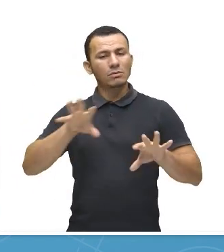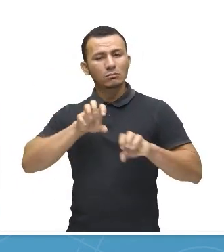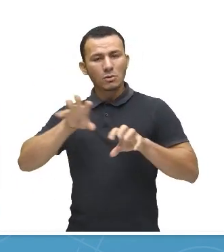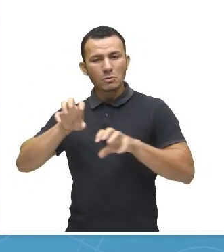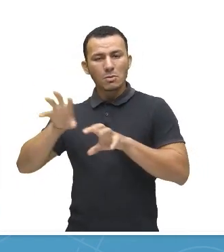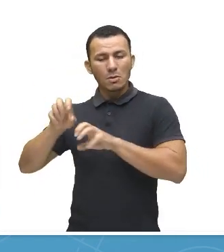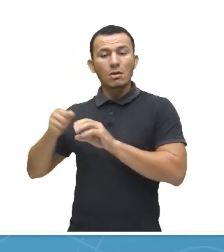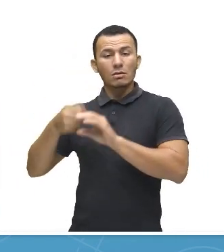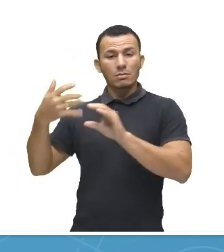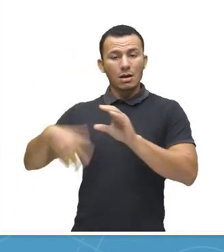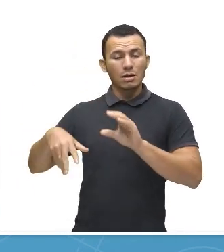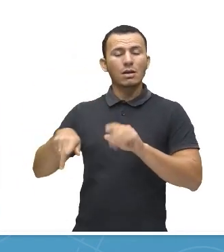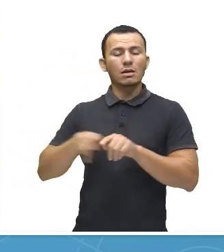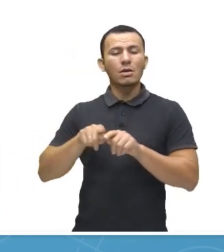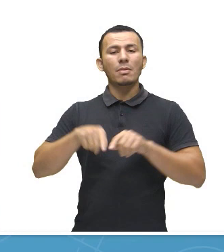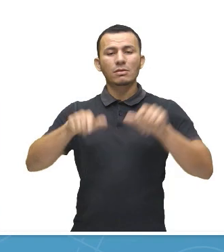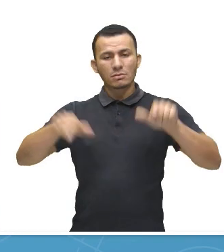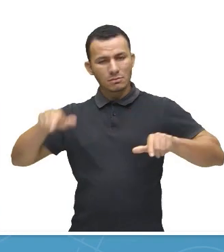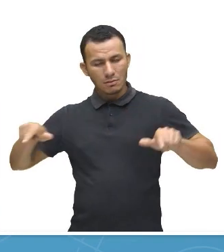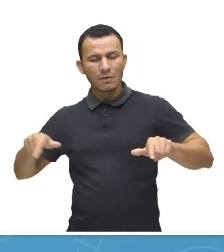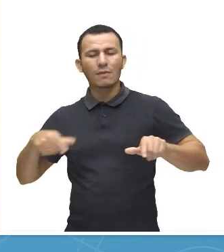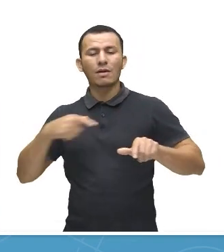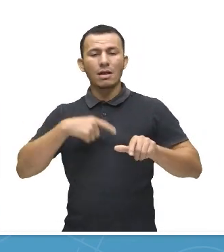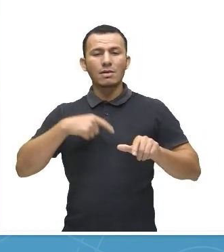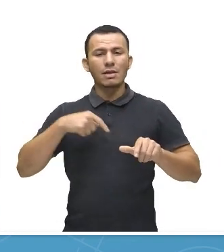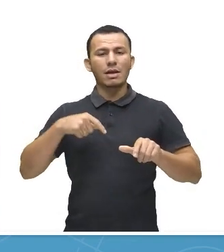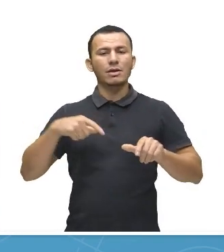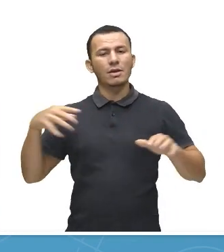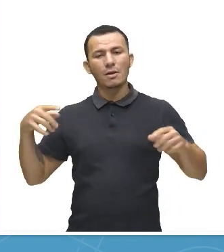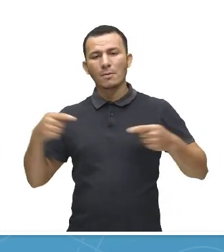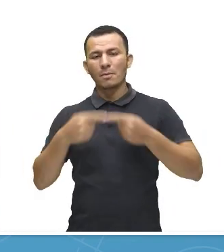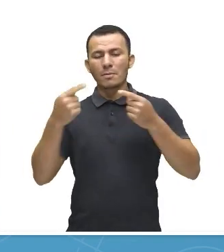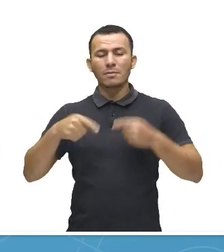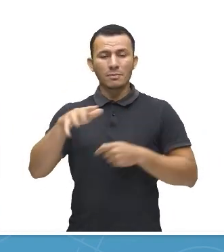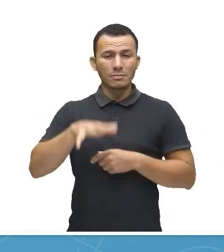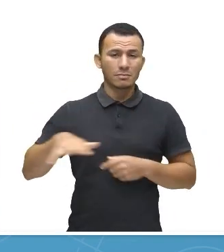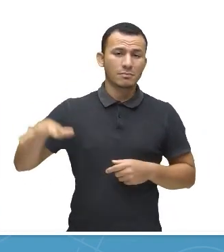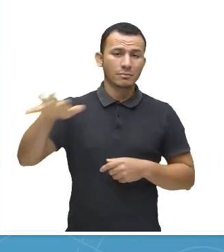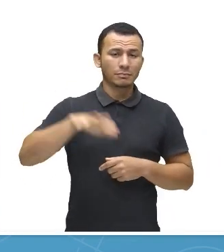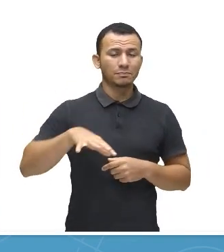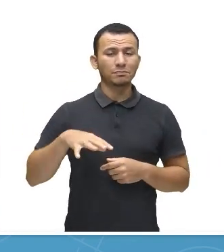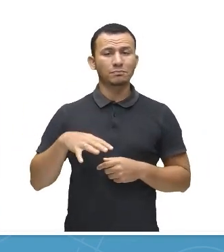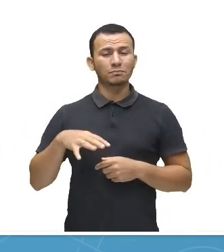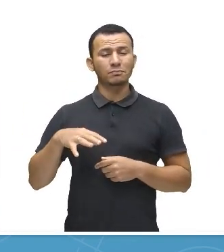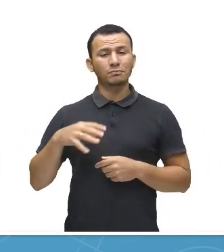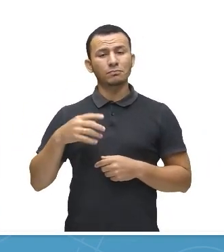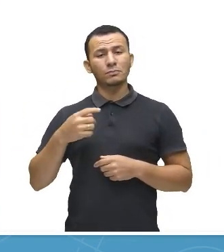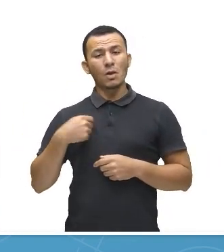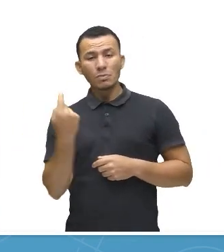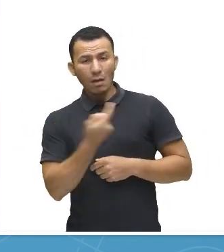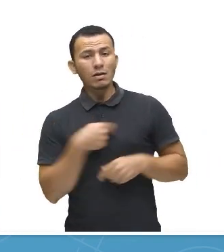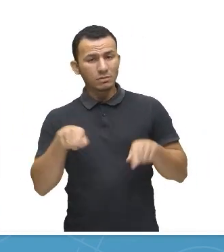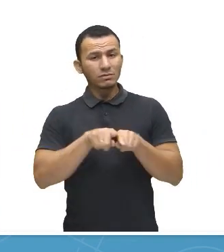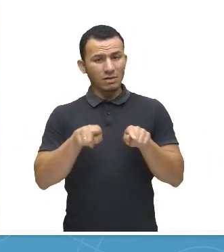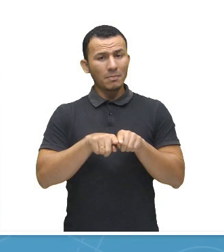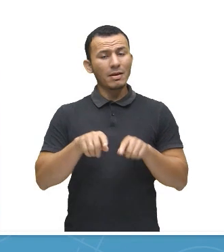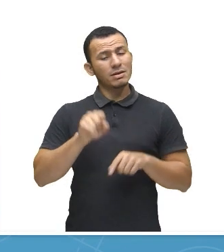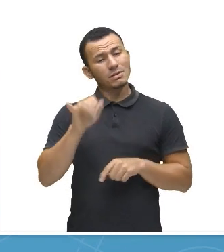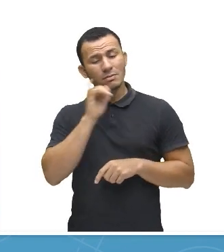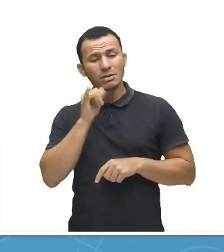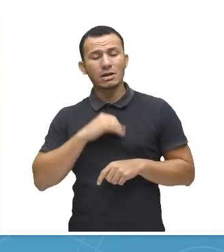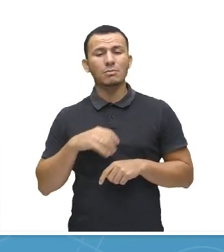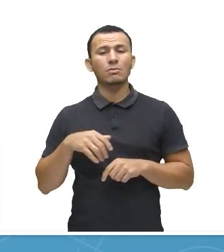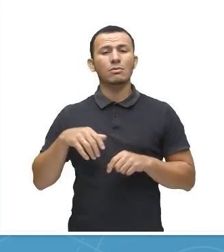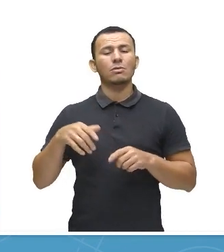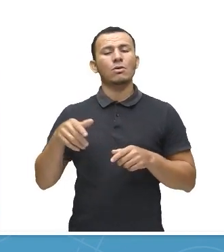que nós, os seres vivos, temos em relação ao ambiente. Nós também temos essa característica. Se nós estivermos num ambiente que está